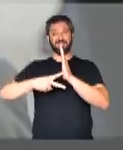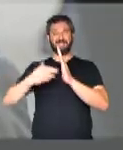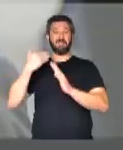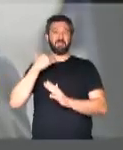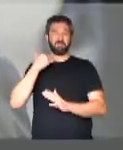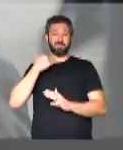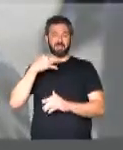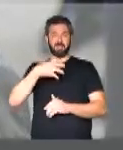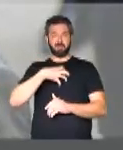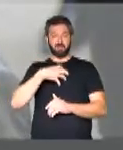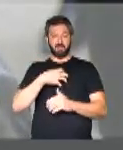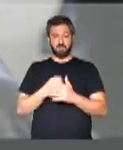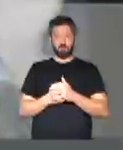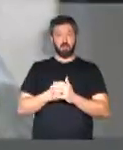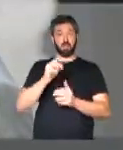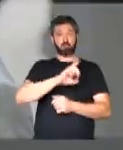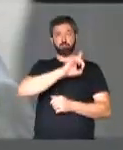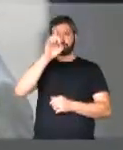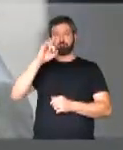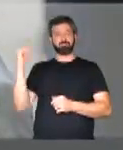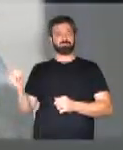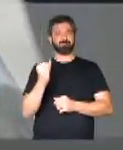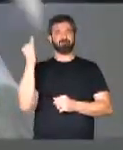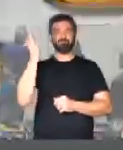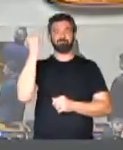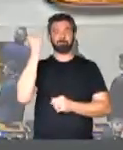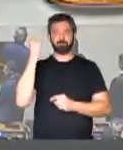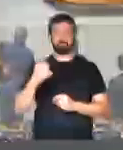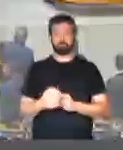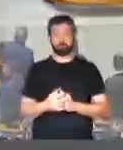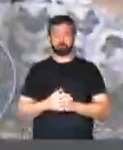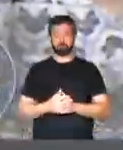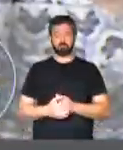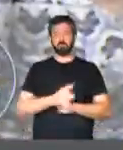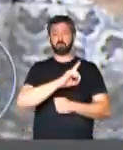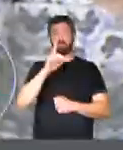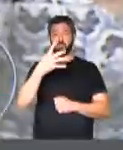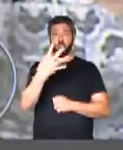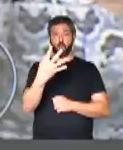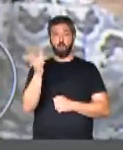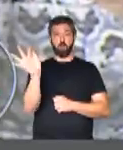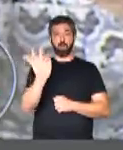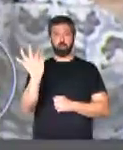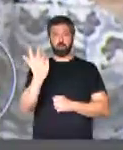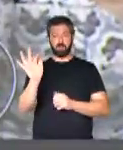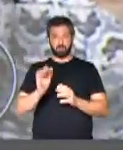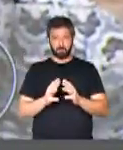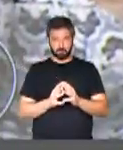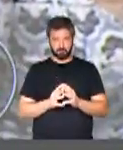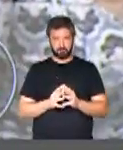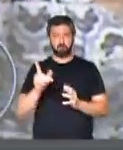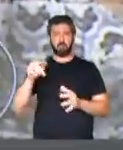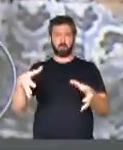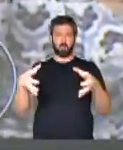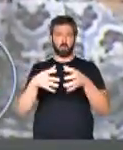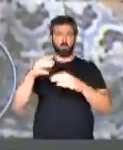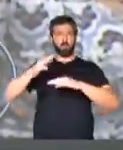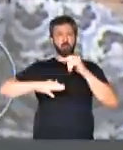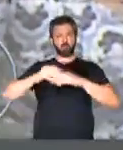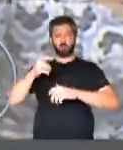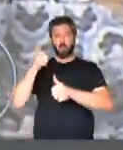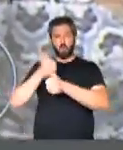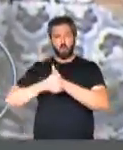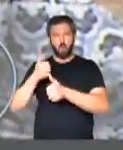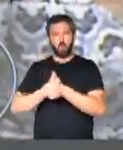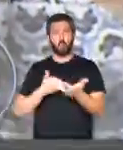sindicato. Esta data é marcante, 4 de fevereiro. E é uma categoria de luta, é